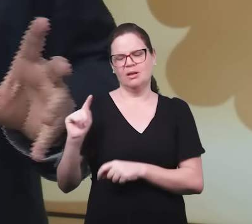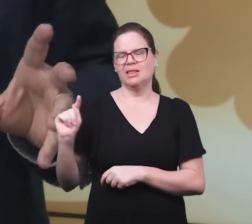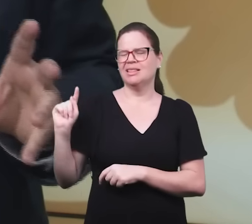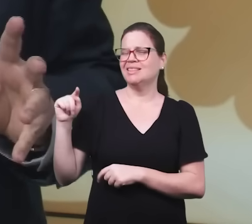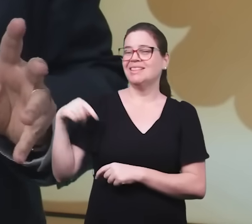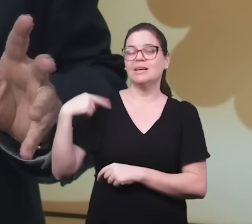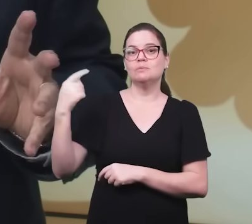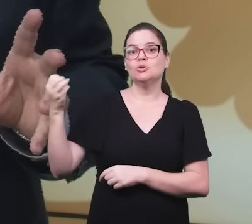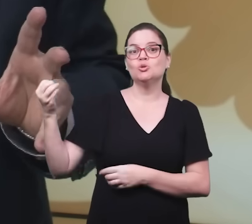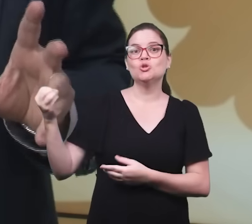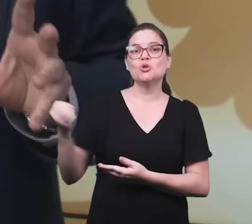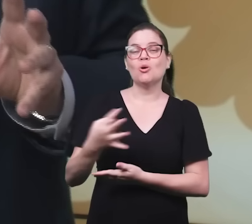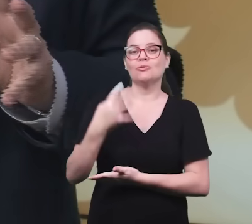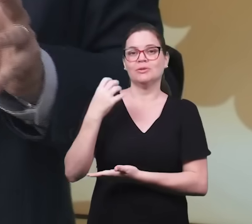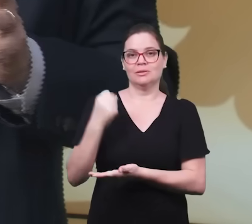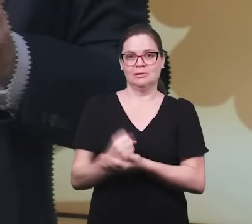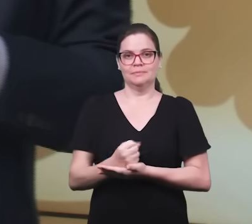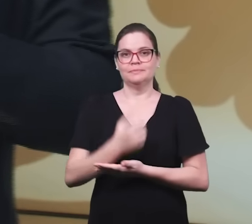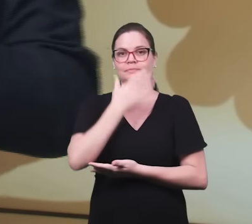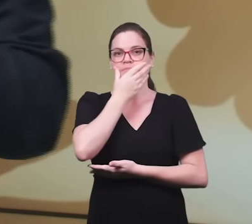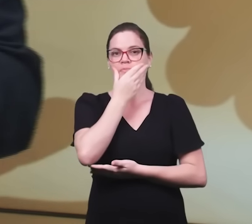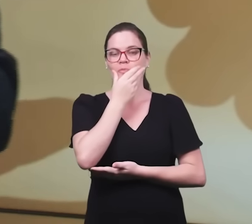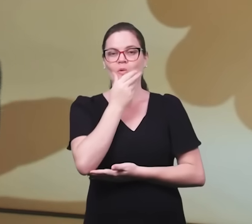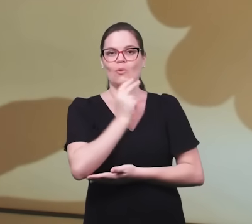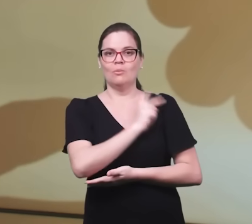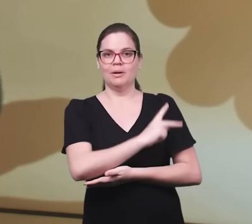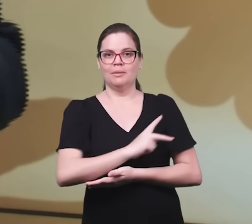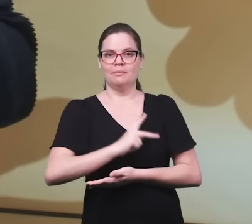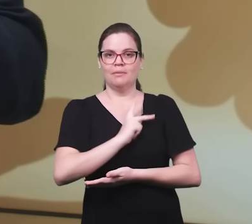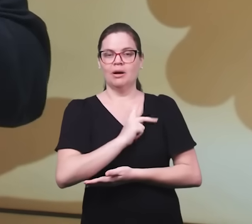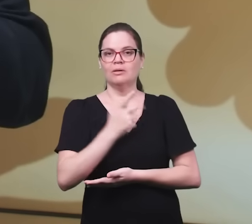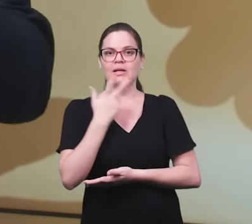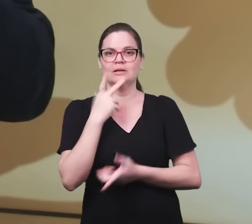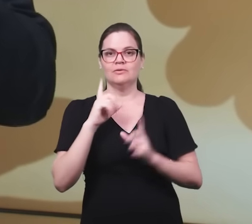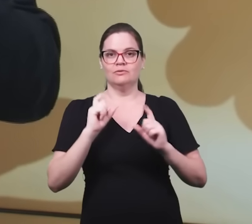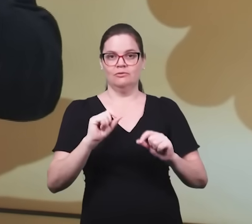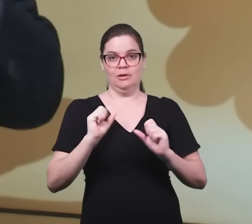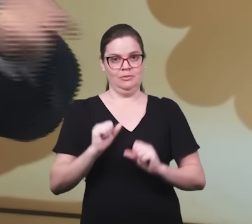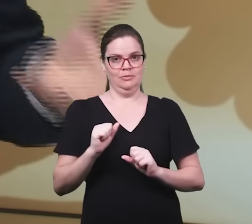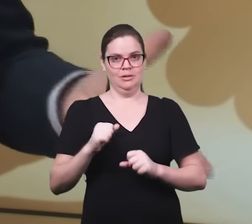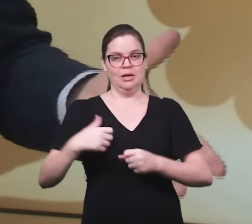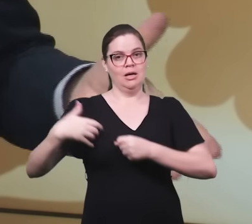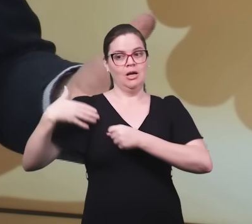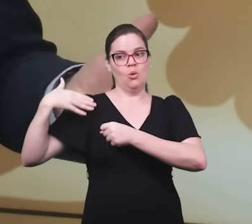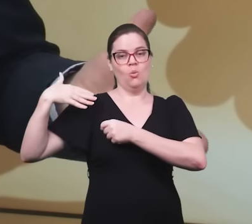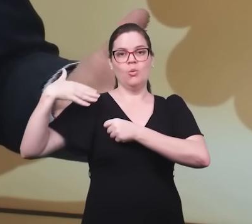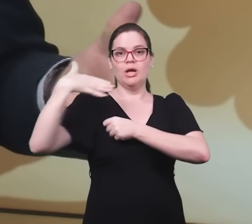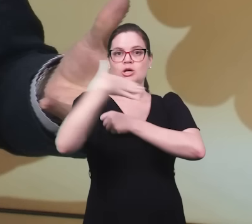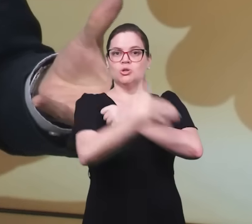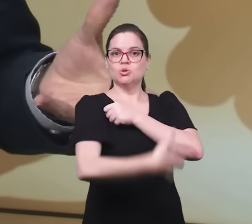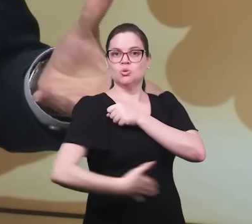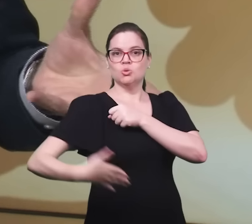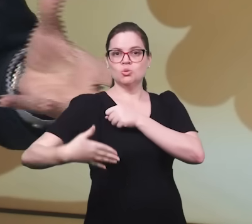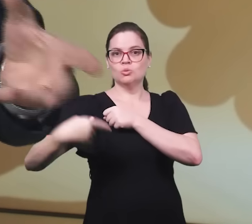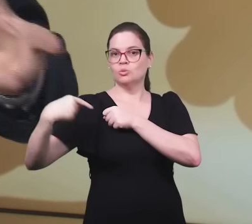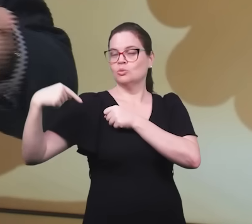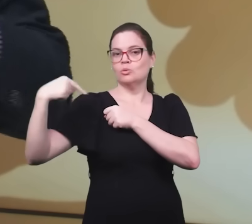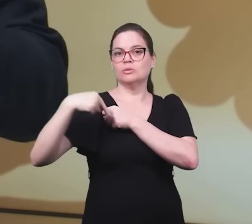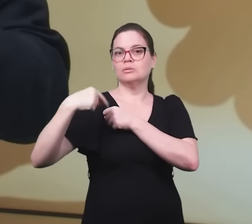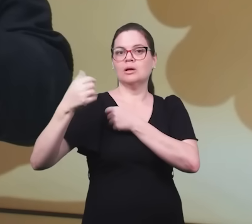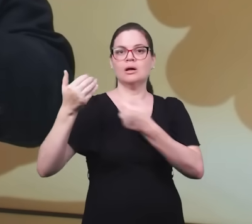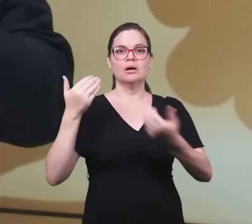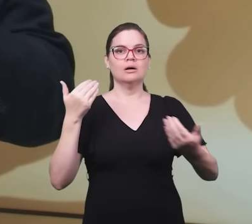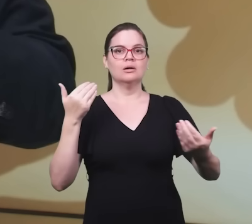do apóstolo Paulo, ele qualifica o escudo, que era e é até hoje, sem dúvida,